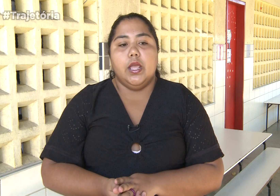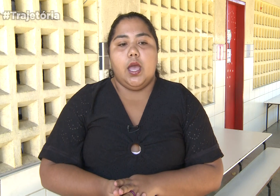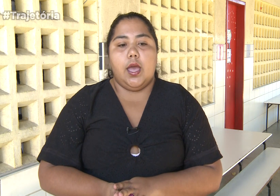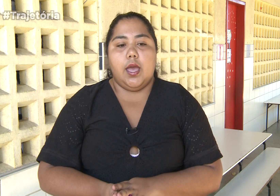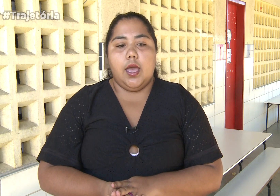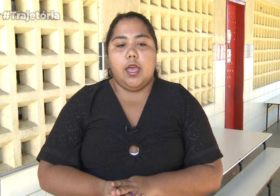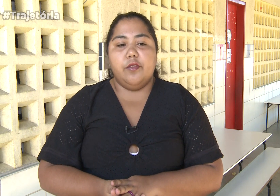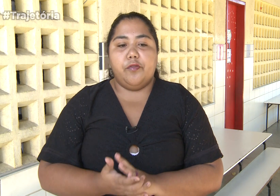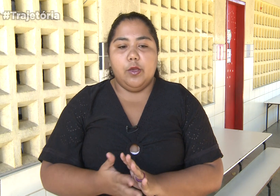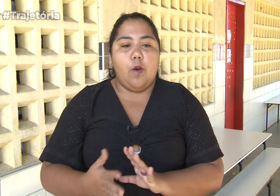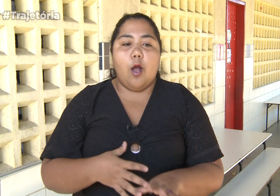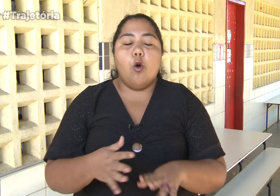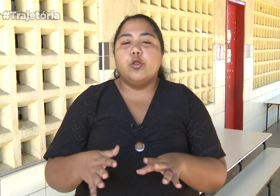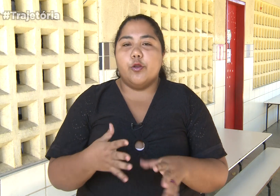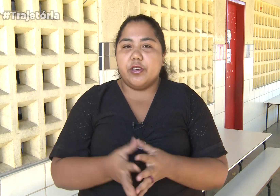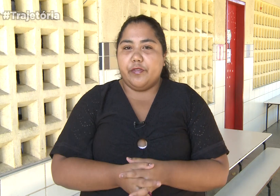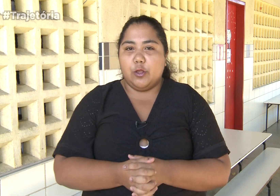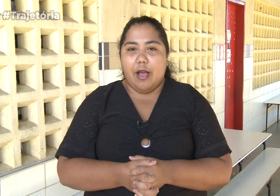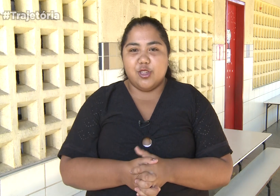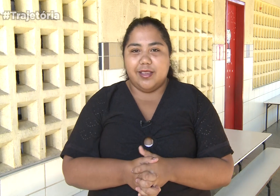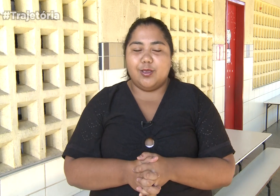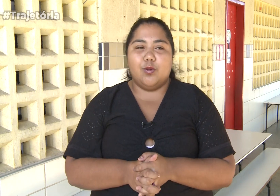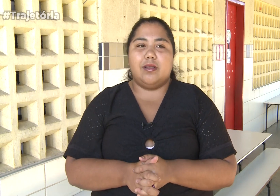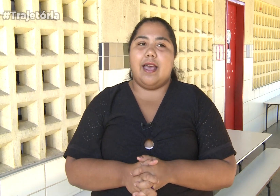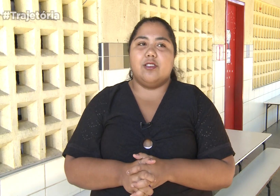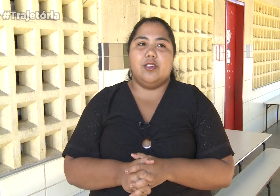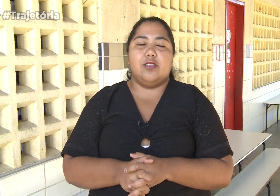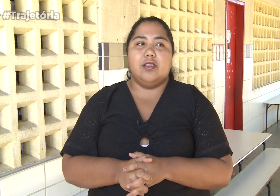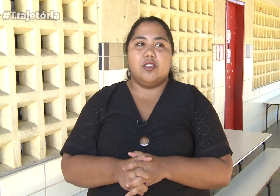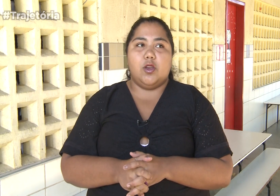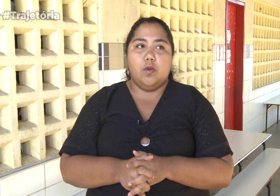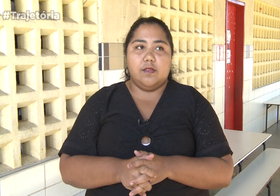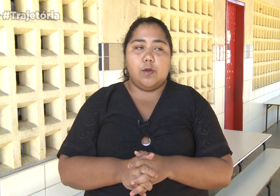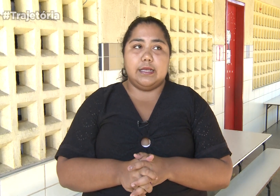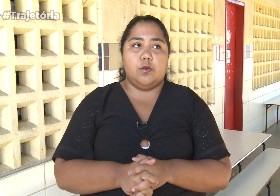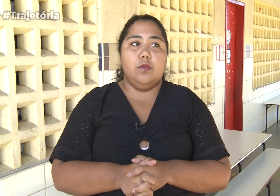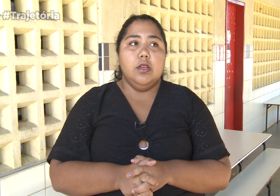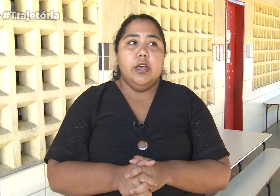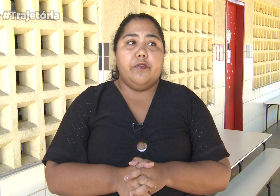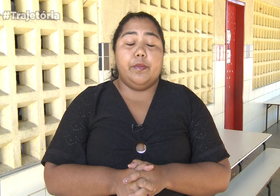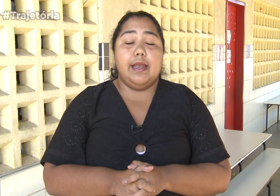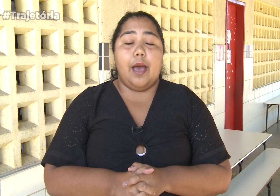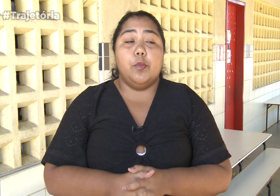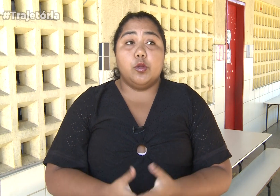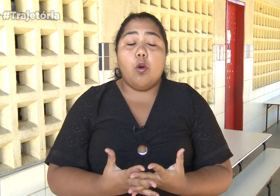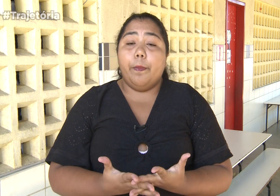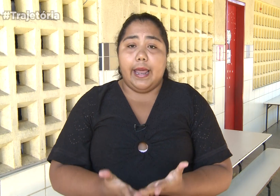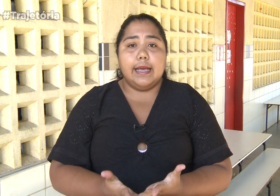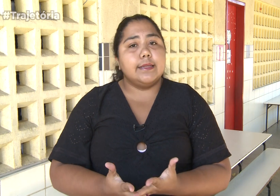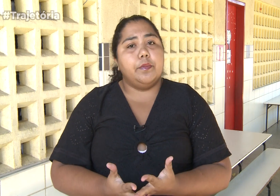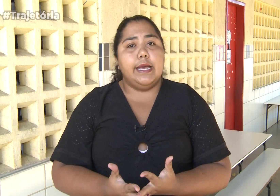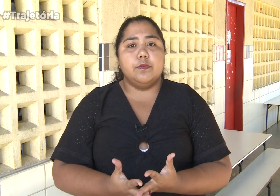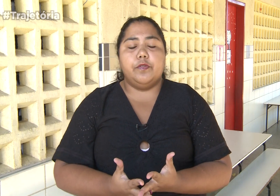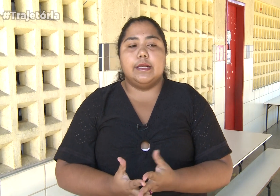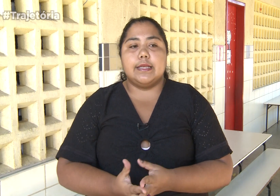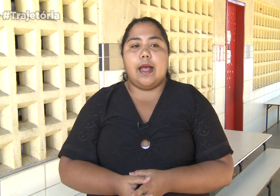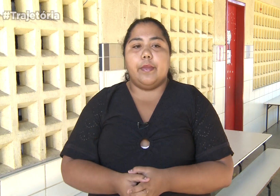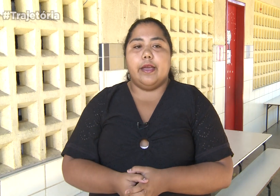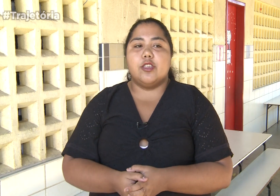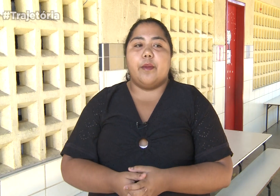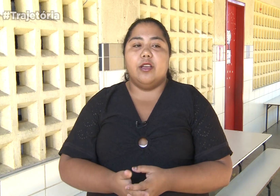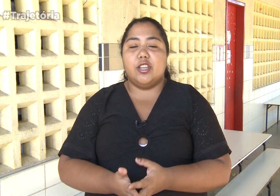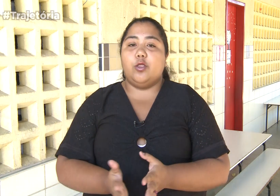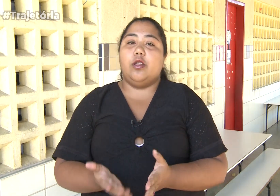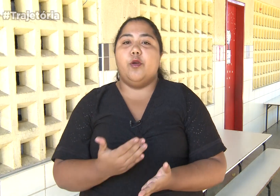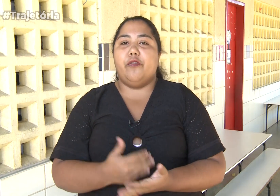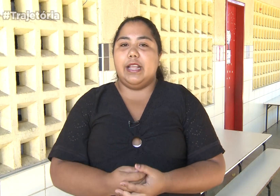né? Enfim, um acordo que eu tinha feito com a diretora, né? A gente tinha uma situação familiar muito complexa mesmo,